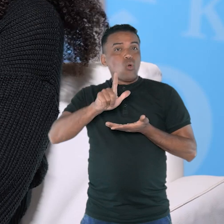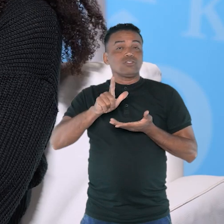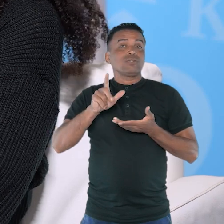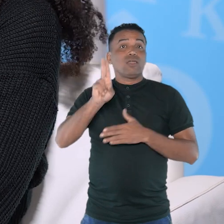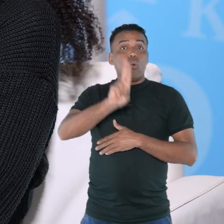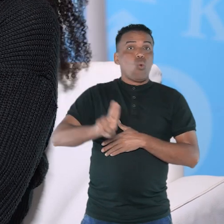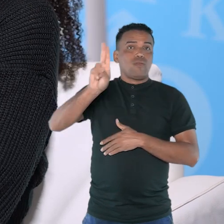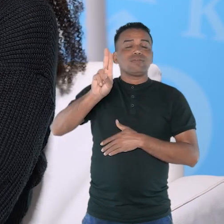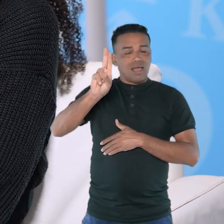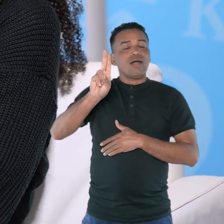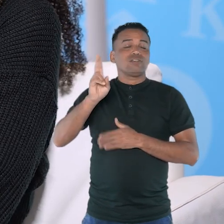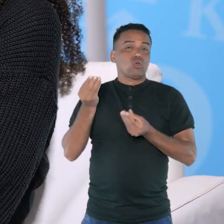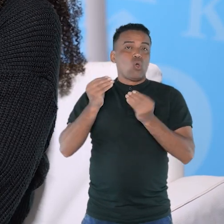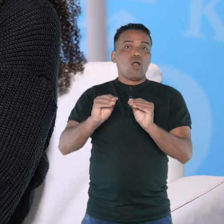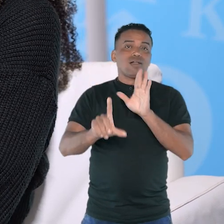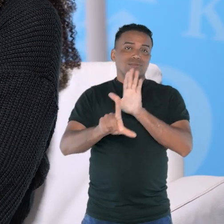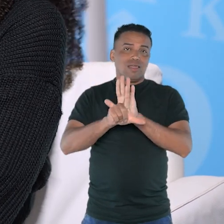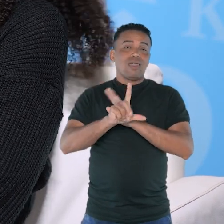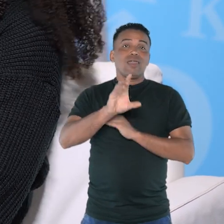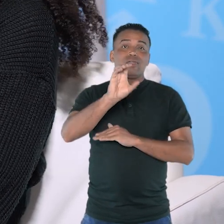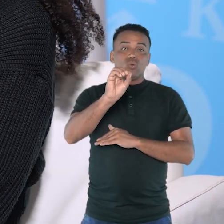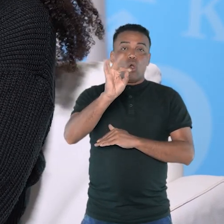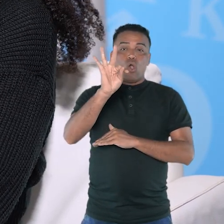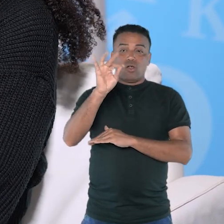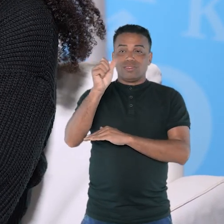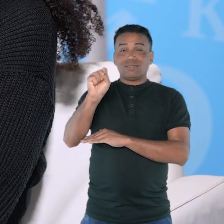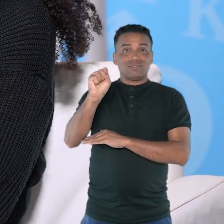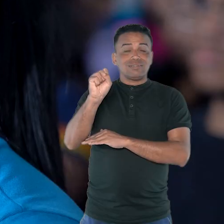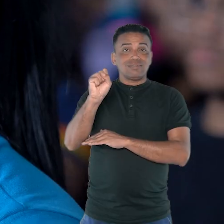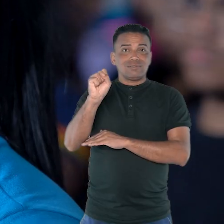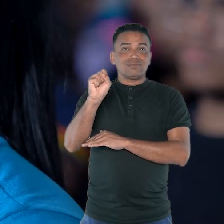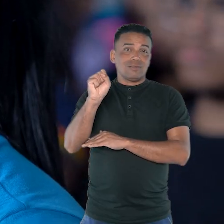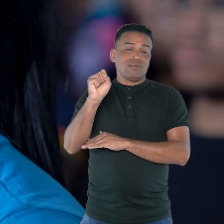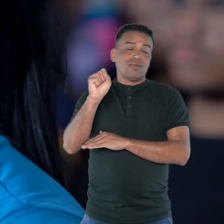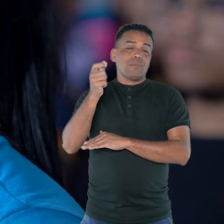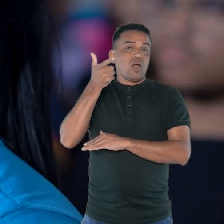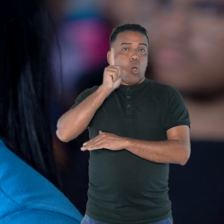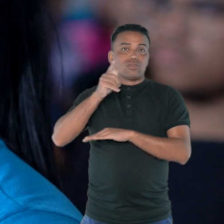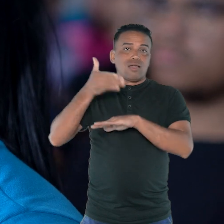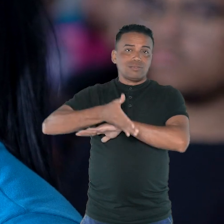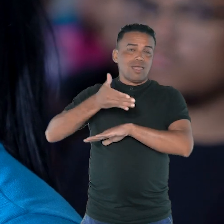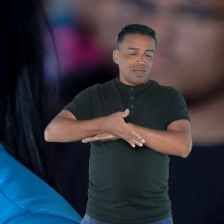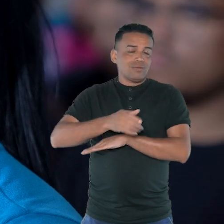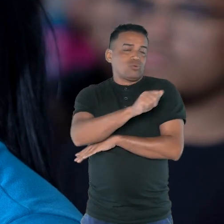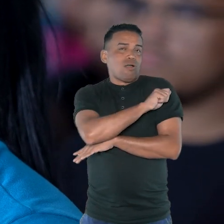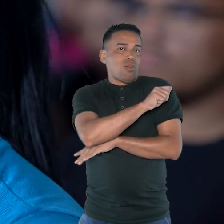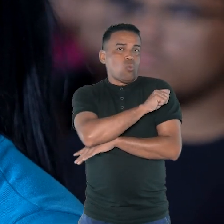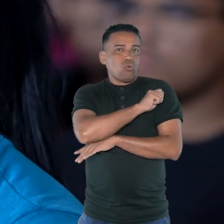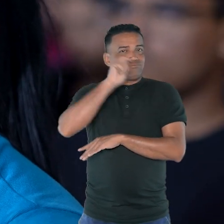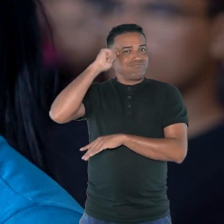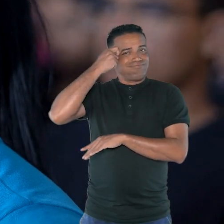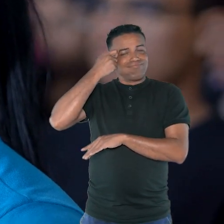trouxesse as cotas raciais, né, em sua política de ingresso de estudantes. E é isso, essa história que eu conto e